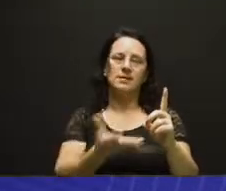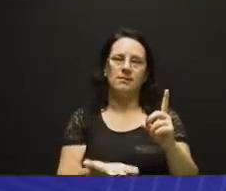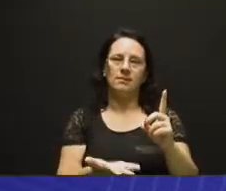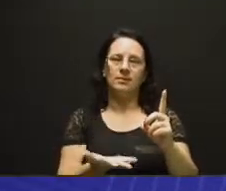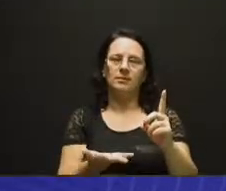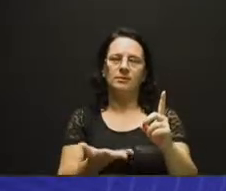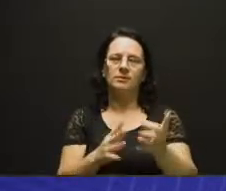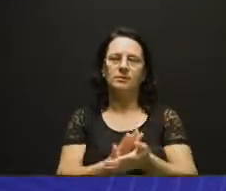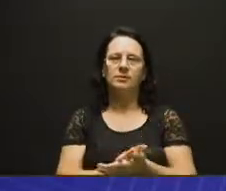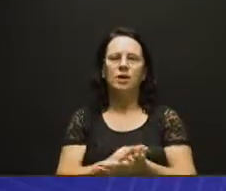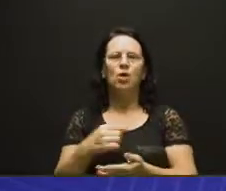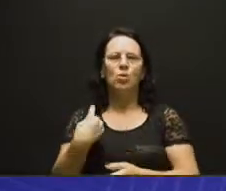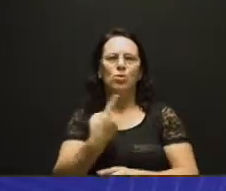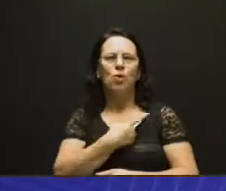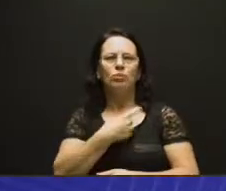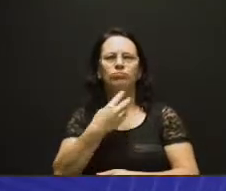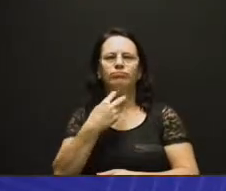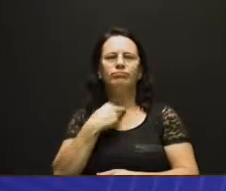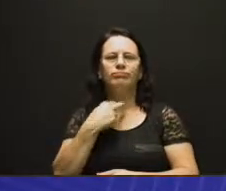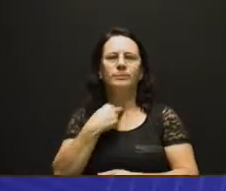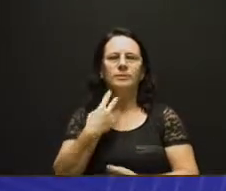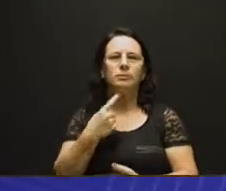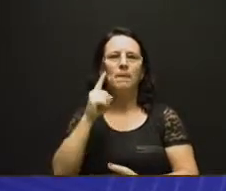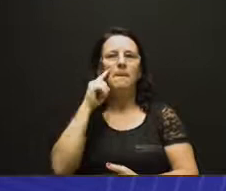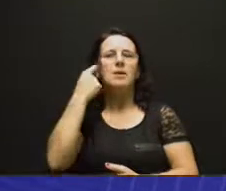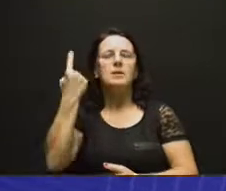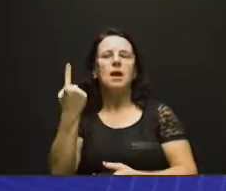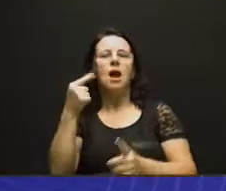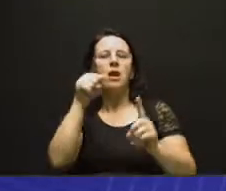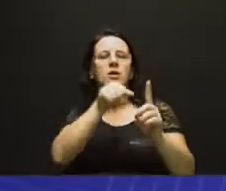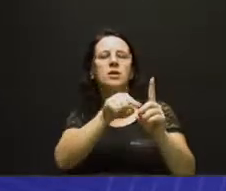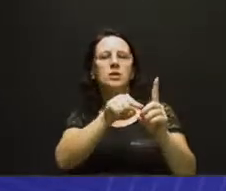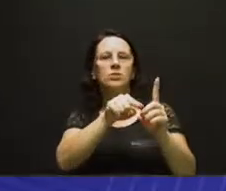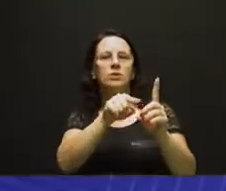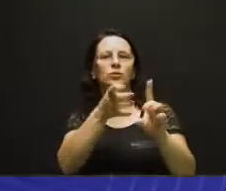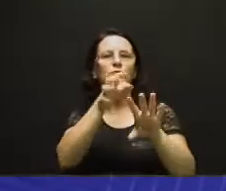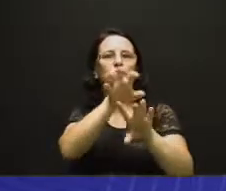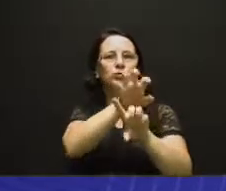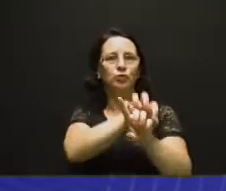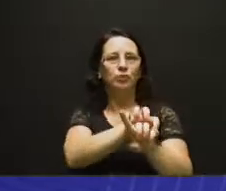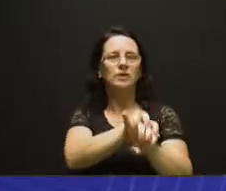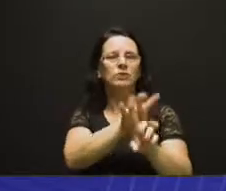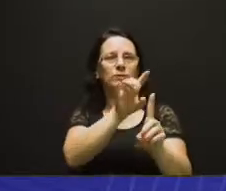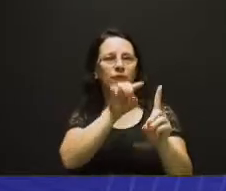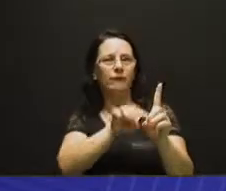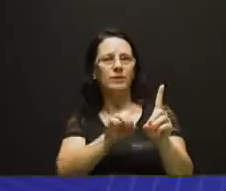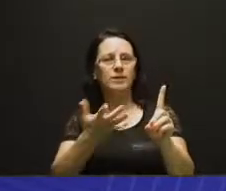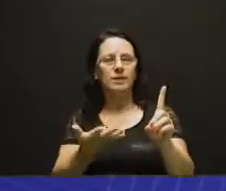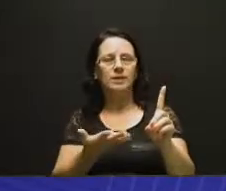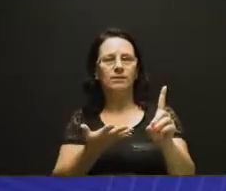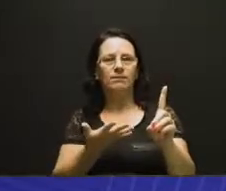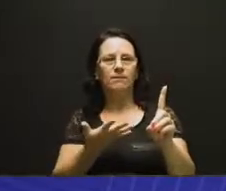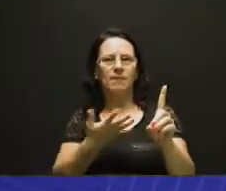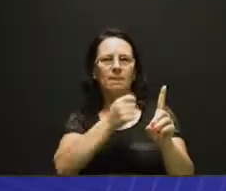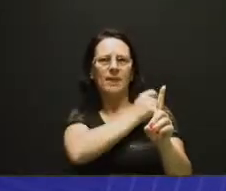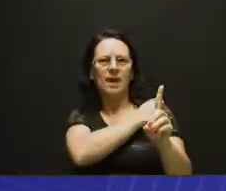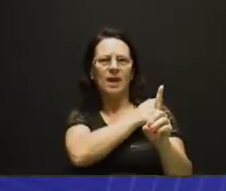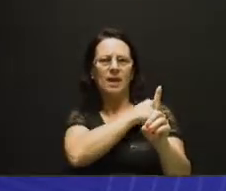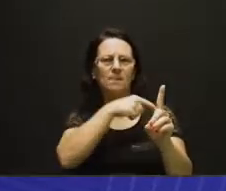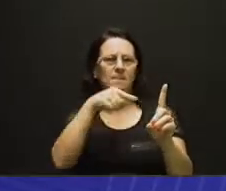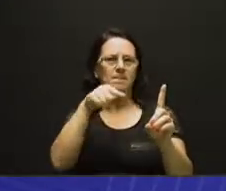a gente não pode achar que o aluno de inclusão com deficiência é o aluno do